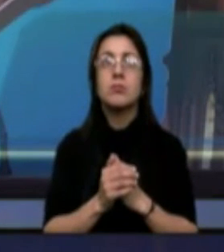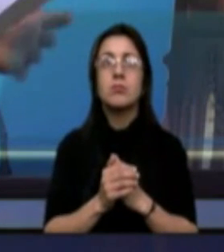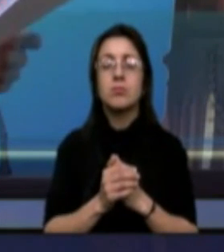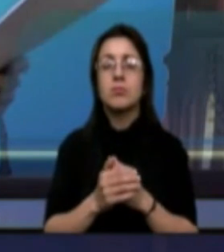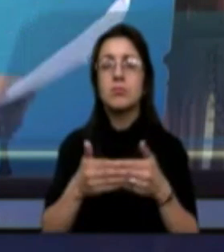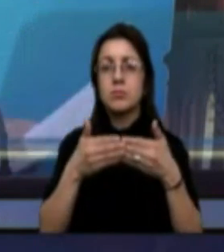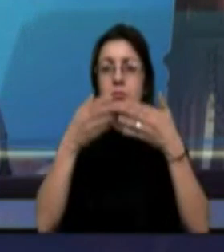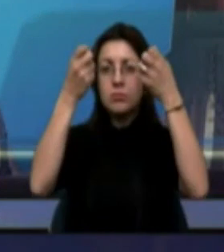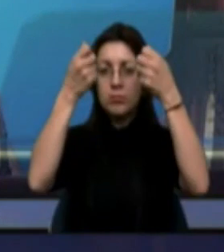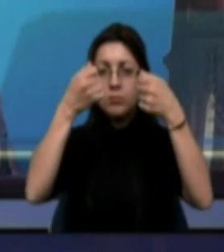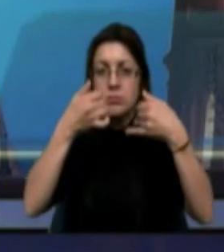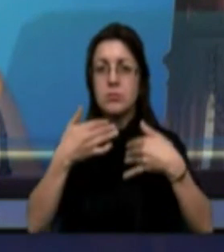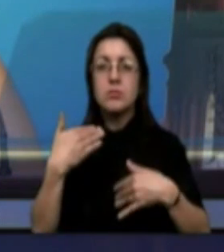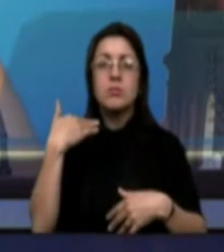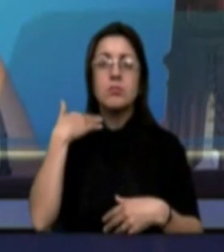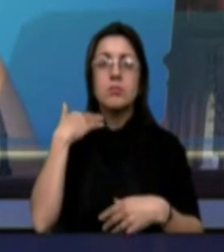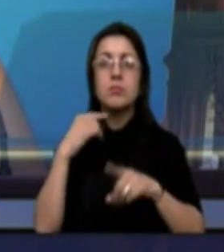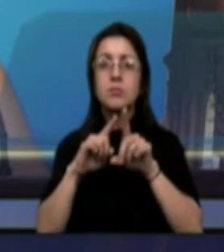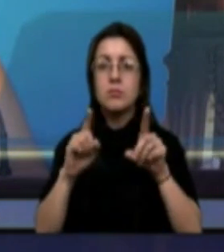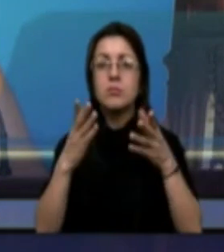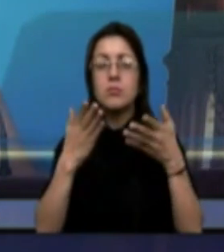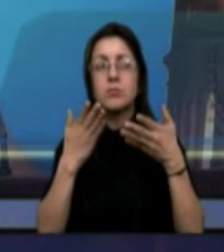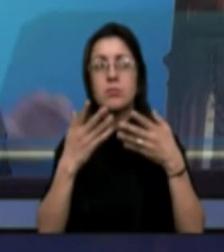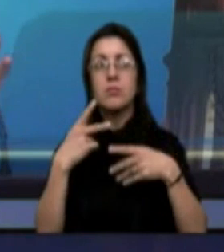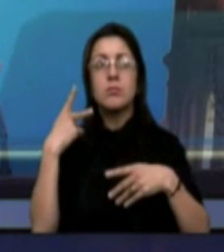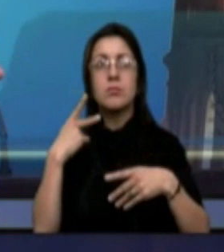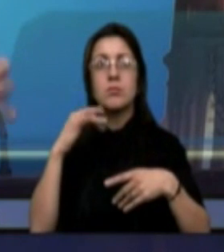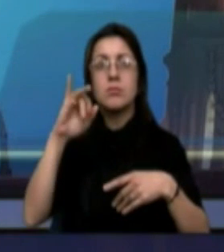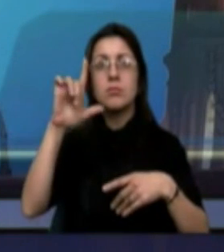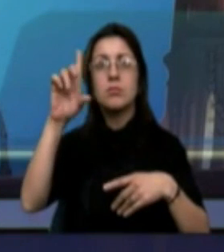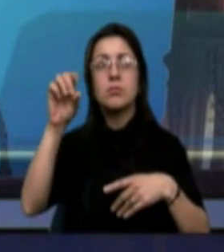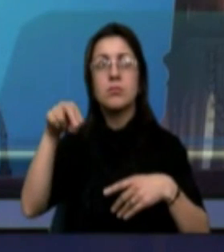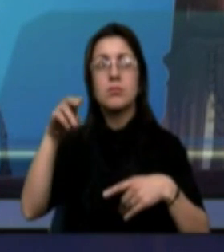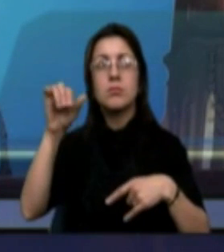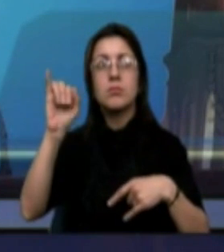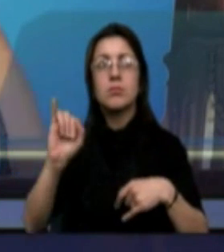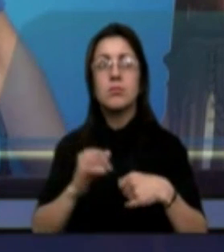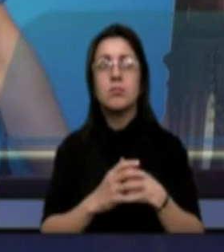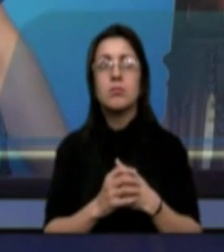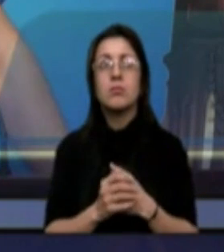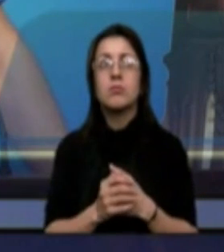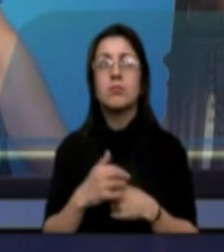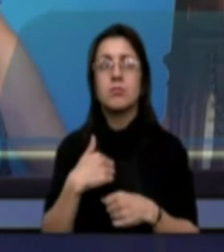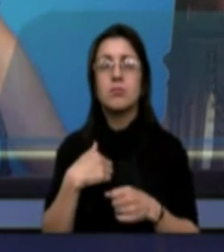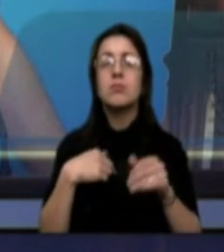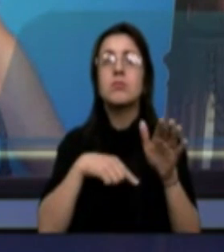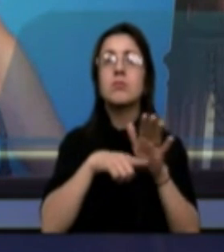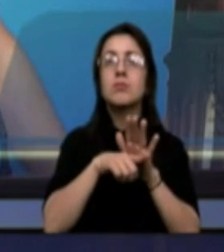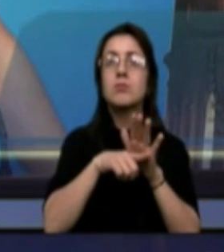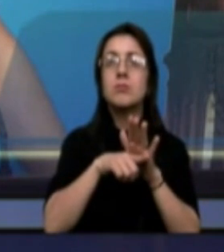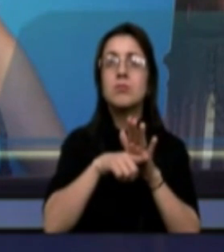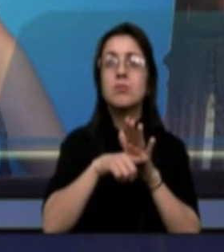esse pedido de explicação em juízo, mas eu quero lhe dizer, vereador Ildunei, que eu levantei sobre